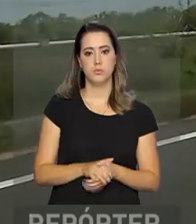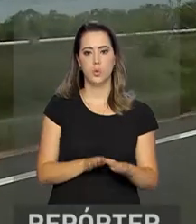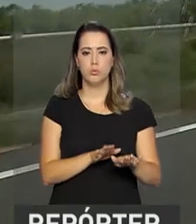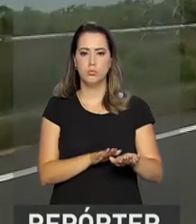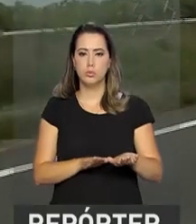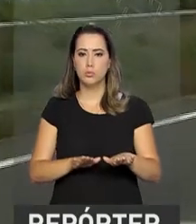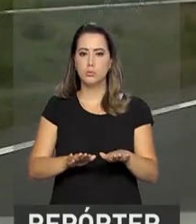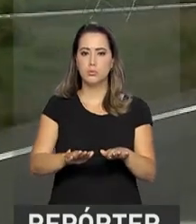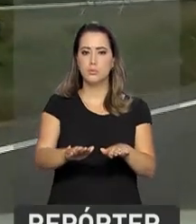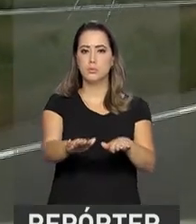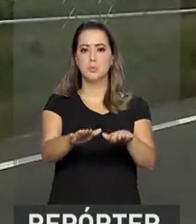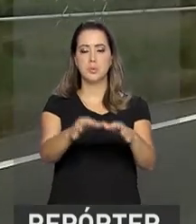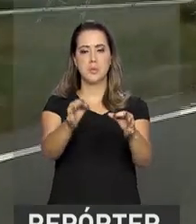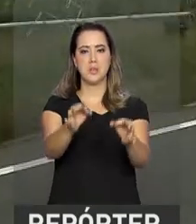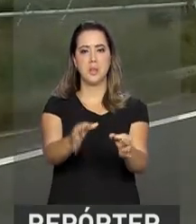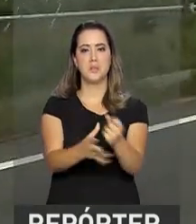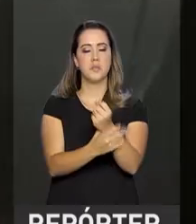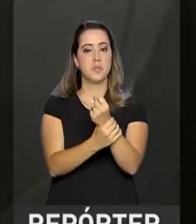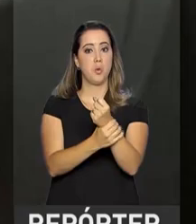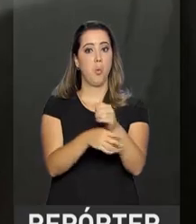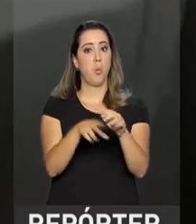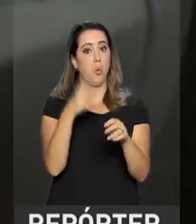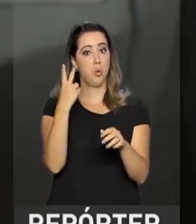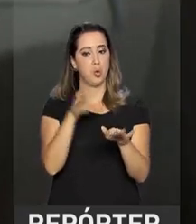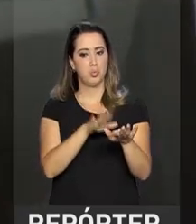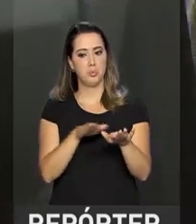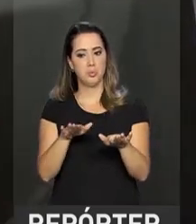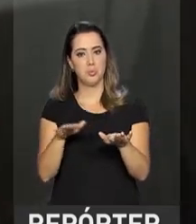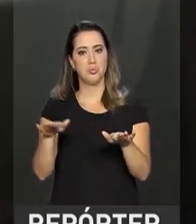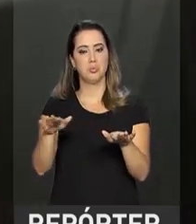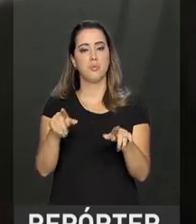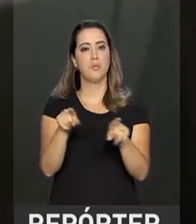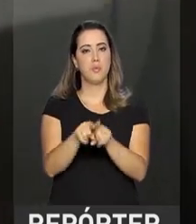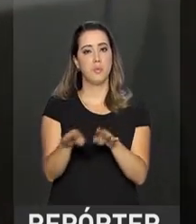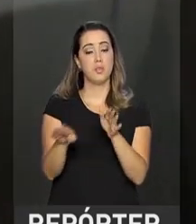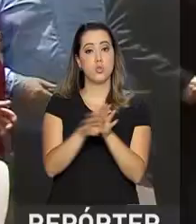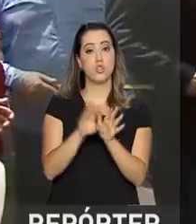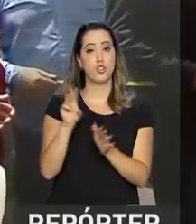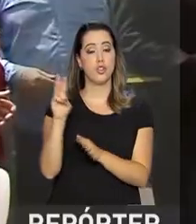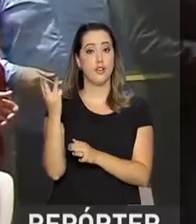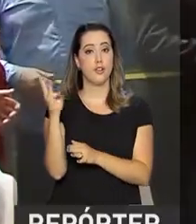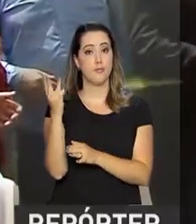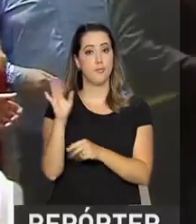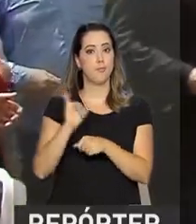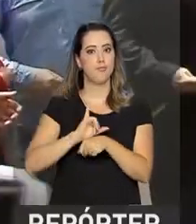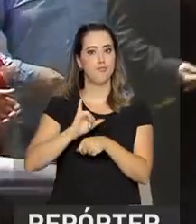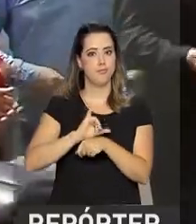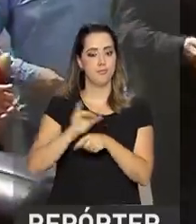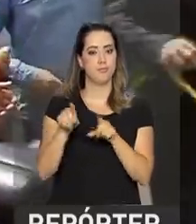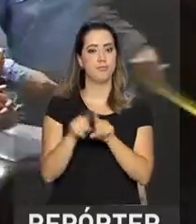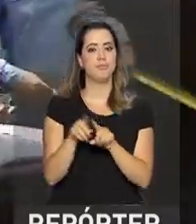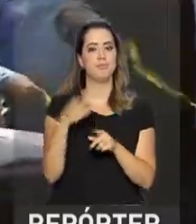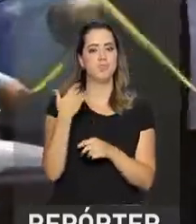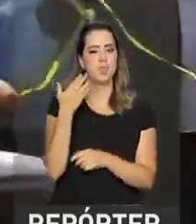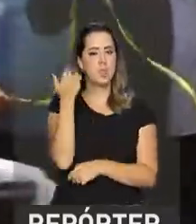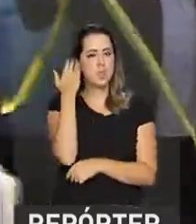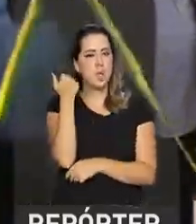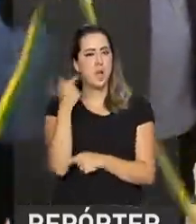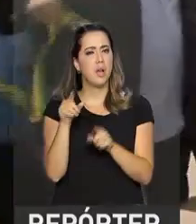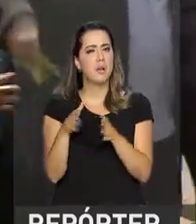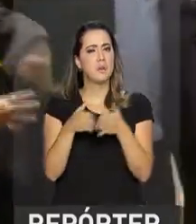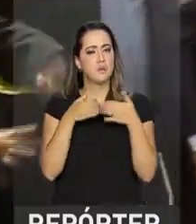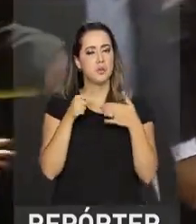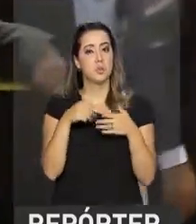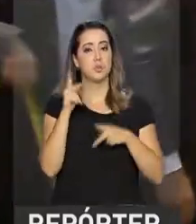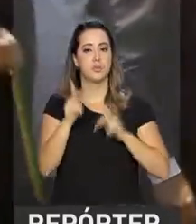Estrada mais segura e duplicada para o motorista que chega à capital maranhense, São Luís. A obra era uma reivindicação antiga da